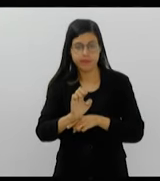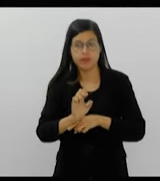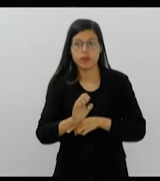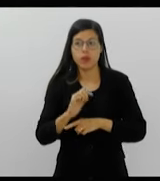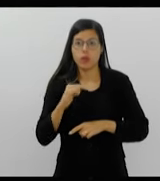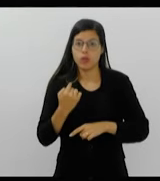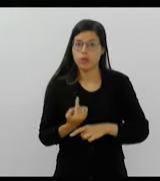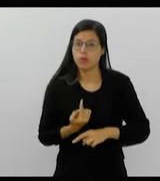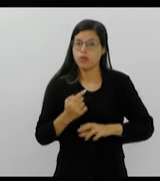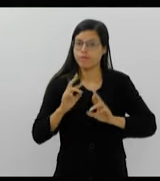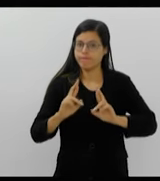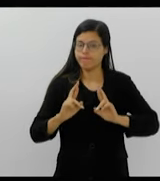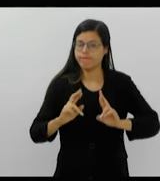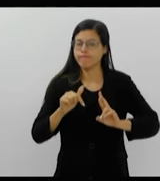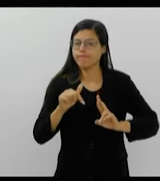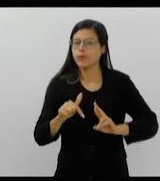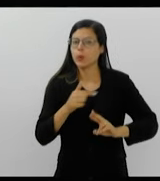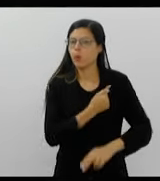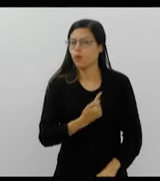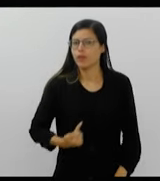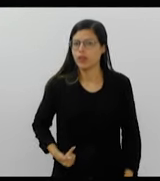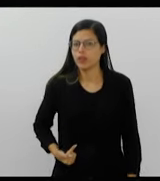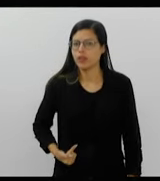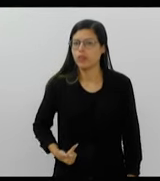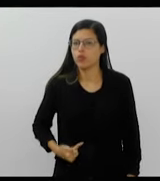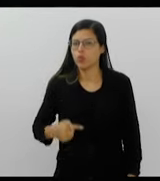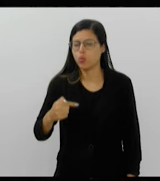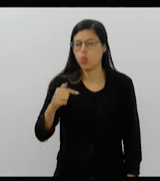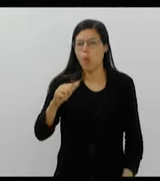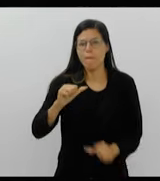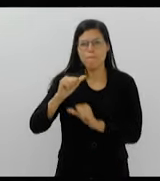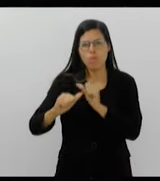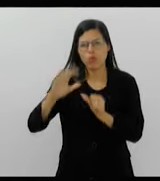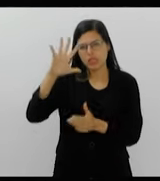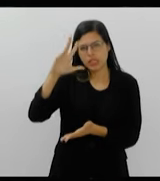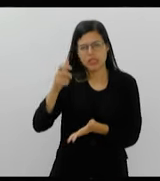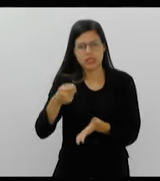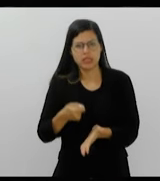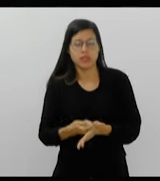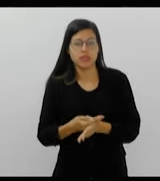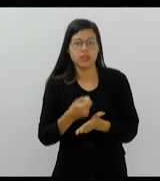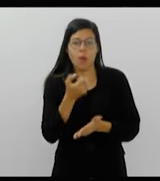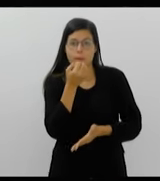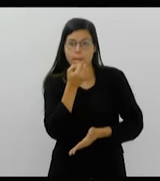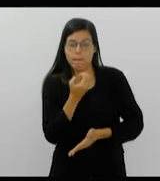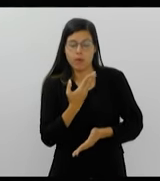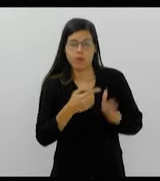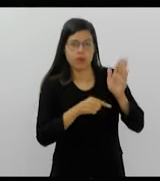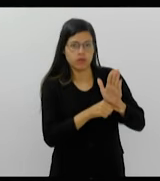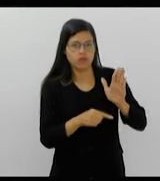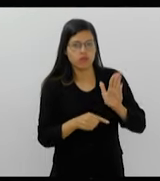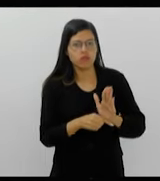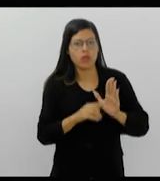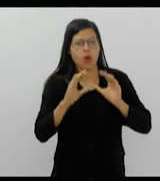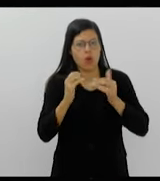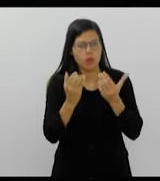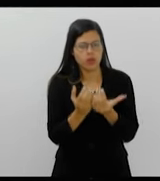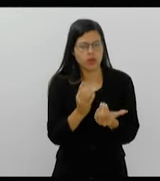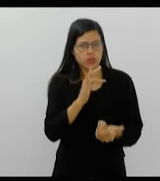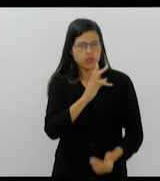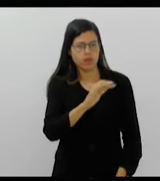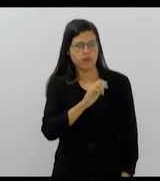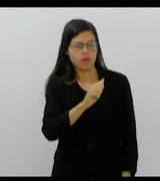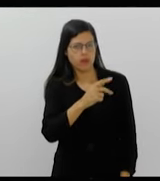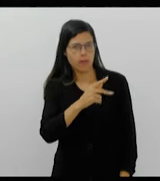que o governador reveja essa decisão para o bem da FAPERJ, da comunidade científica e da população do Estado do Rio de Janeiro. Assina